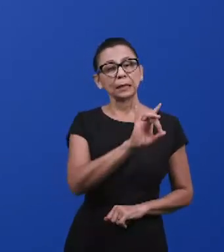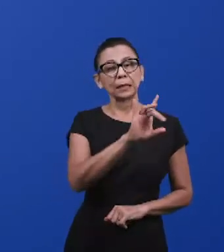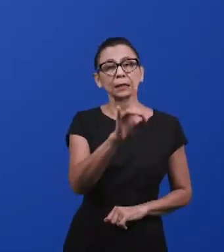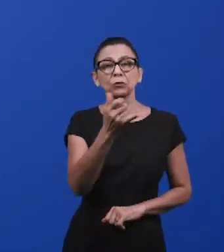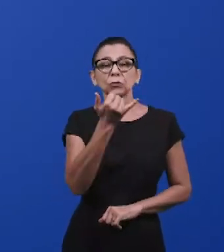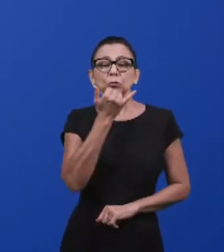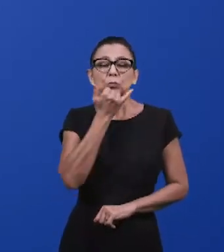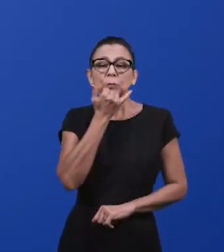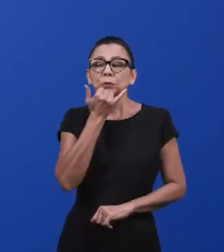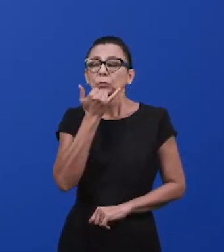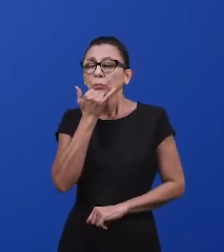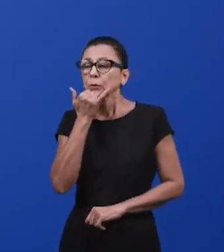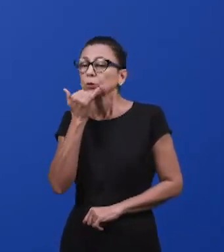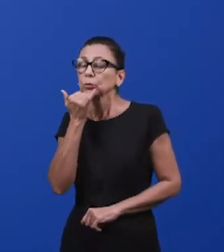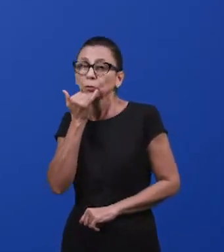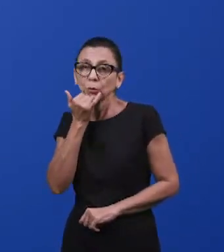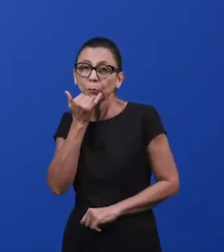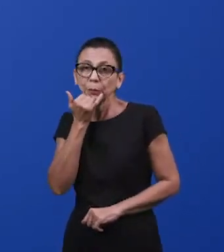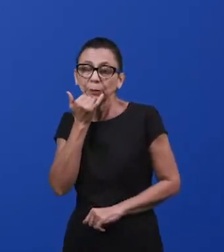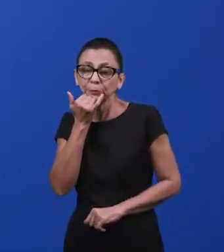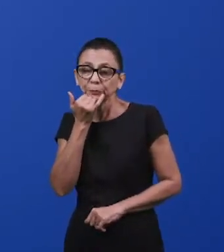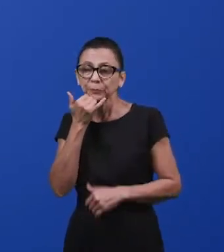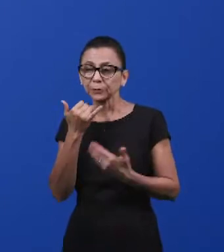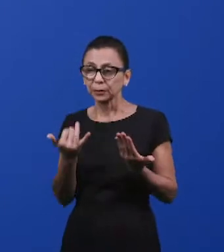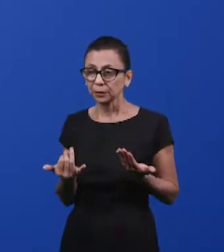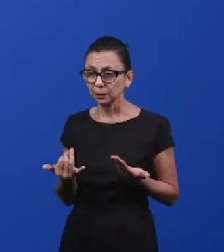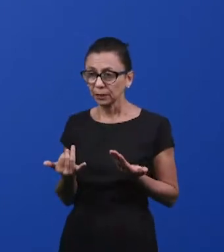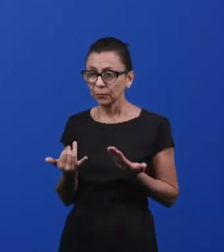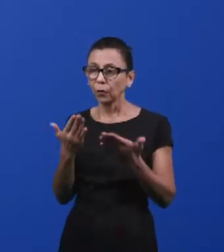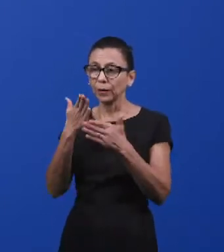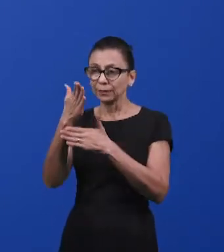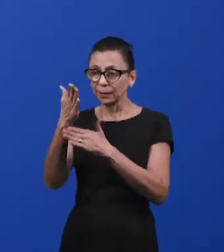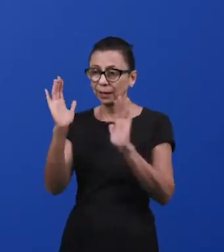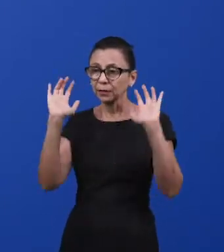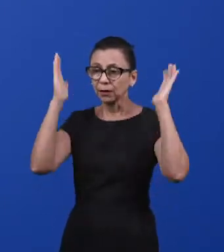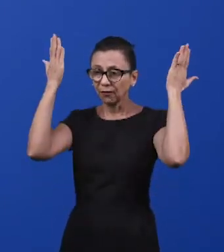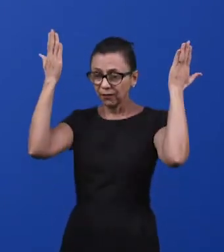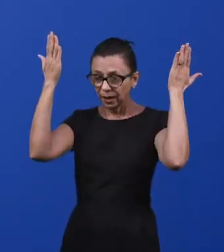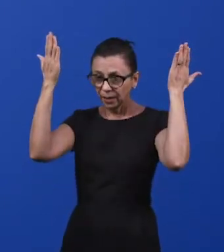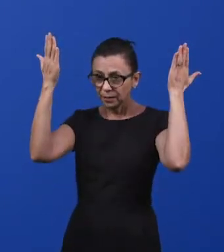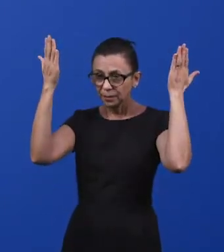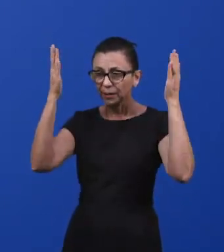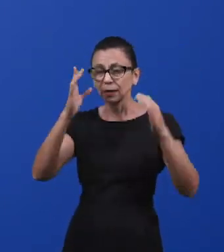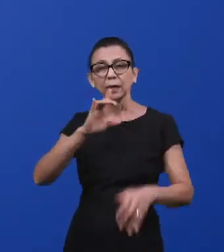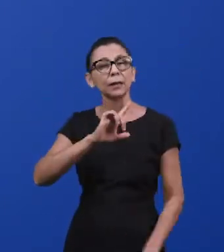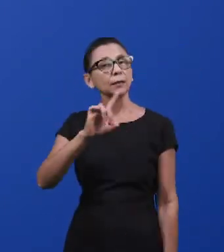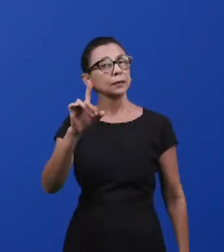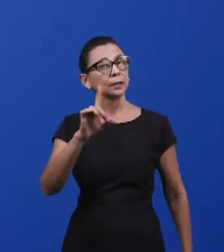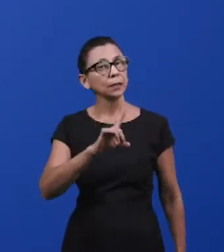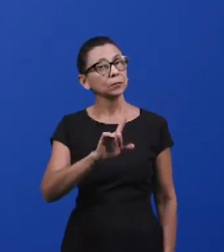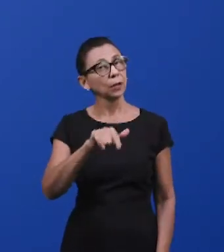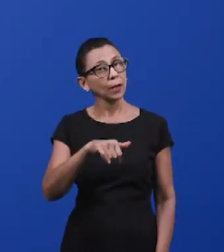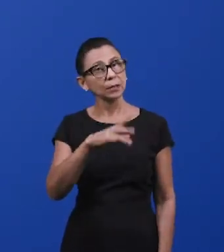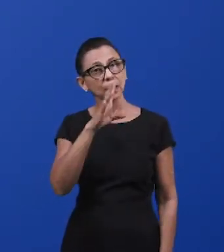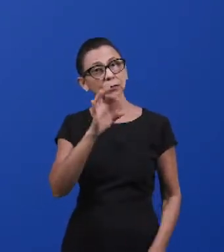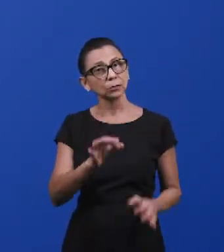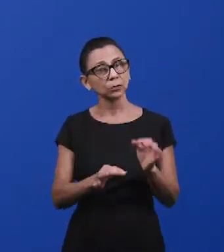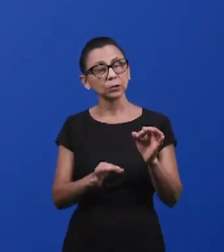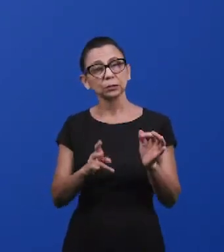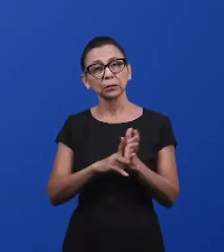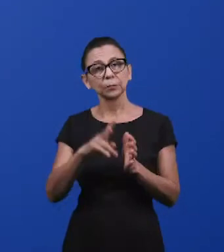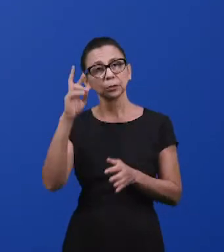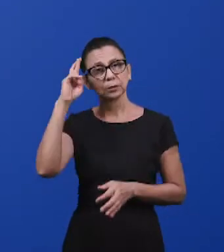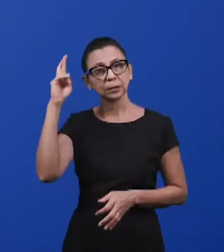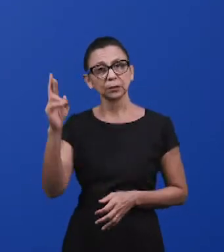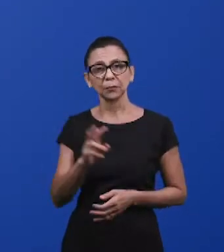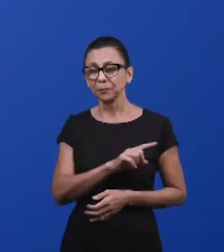ceia? Não. Por isso eles vão poder participar da ceia? Não. Esse é o juízo do Senhor. E vocês vão participar